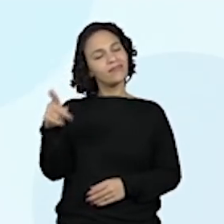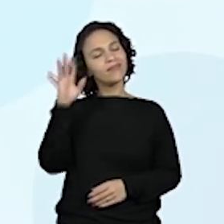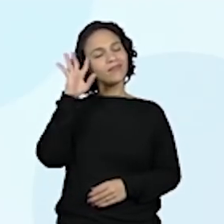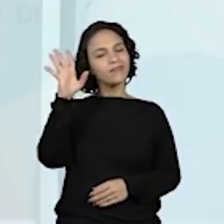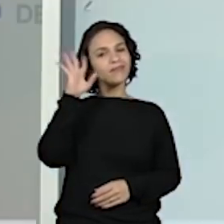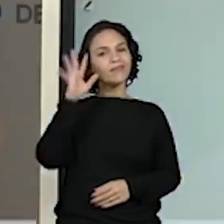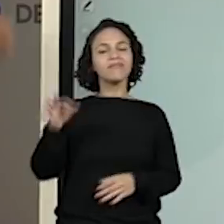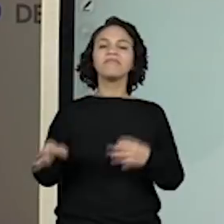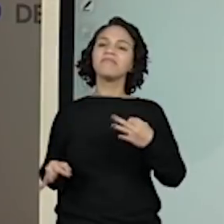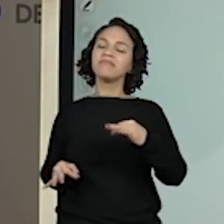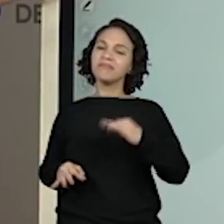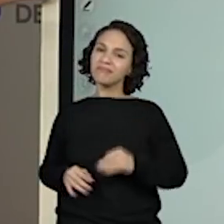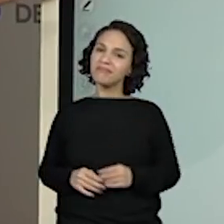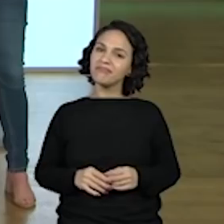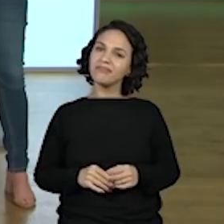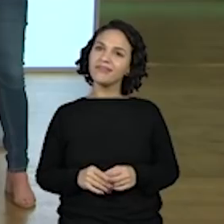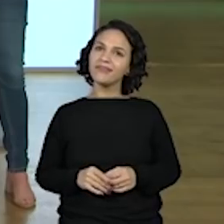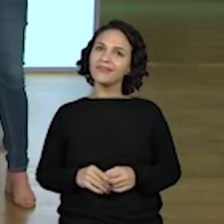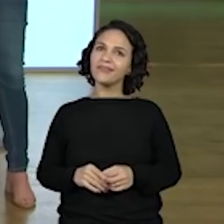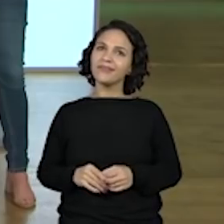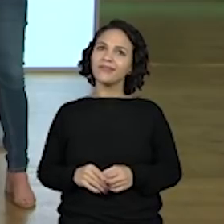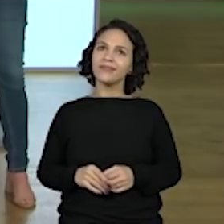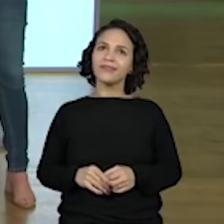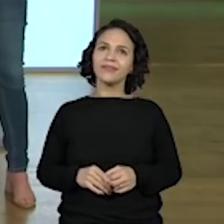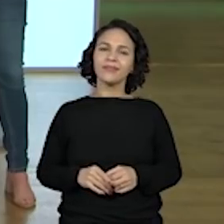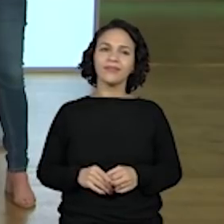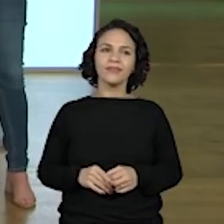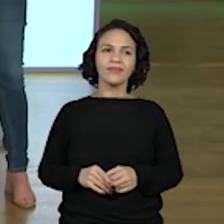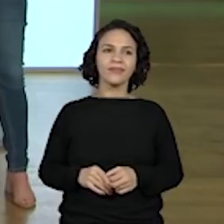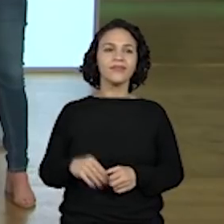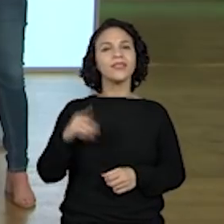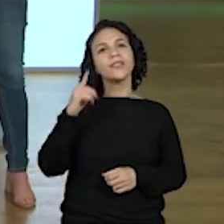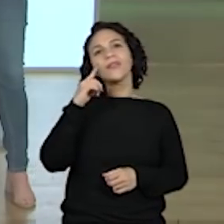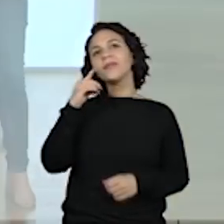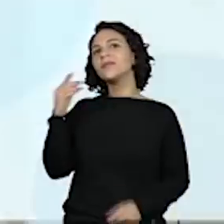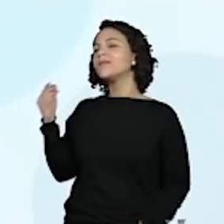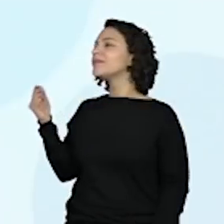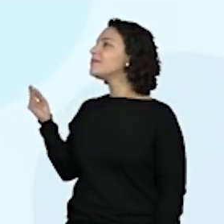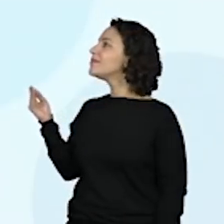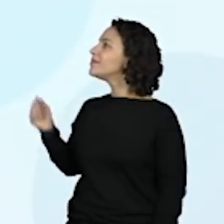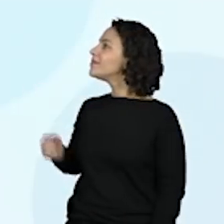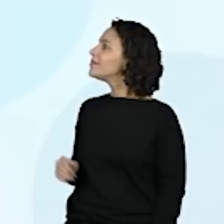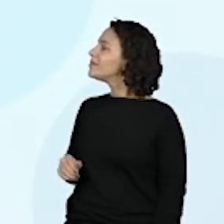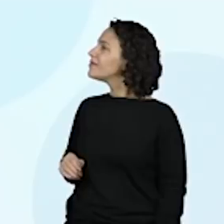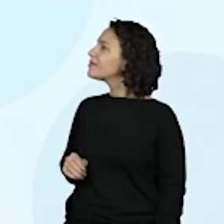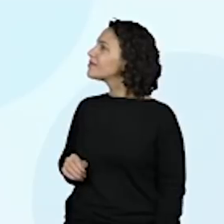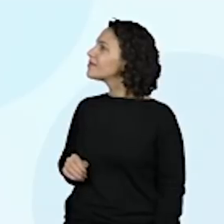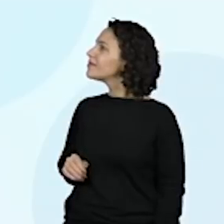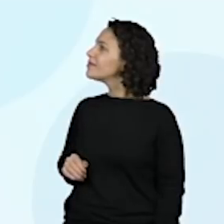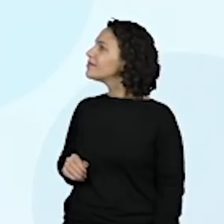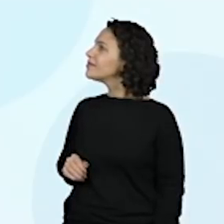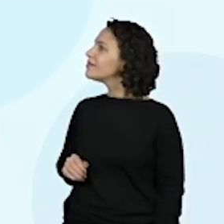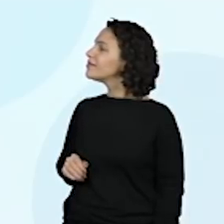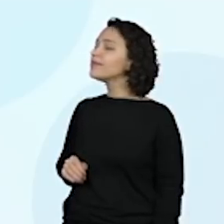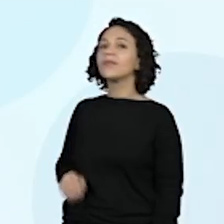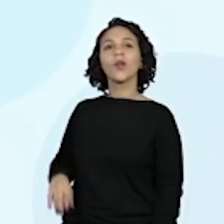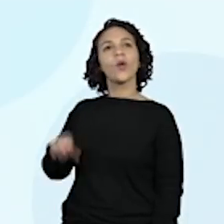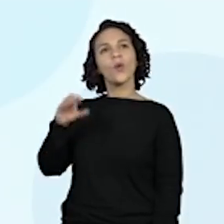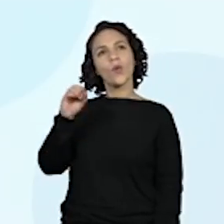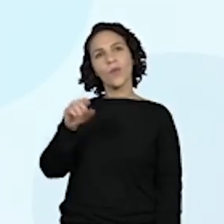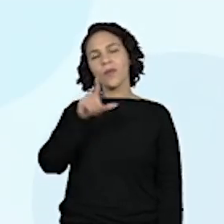imaginado, pensado aí. Nós fizemos a leitura de um conto, O Pássaro